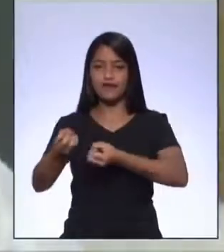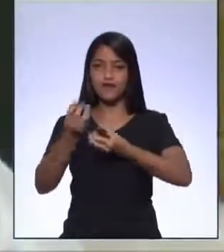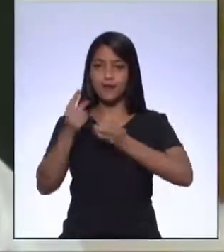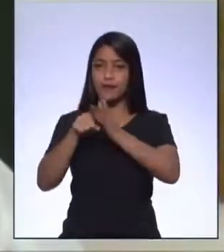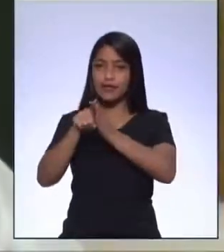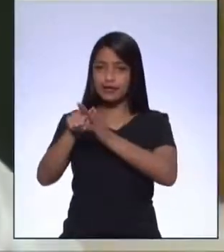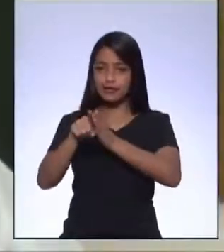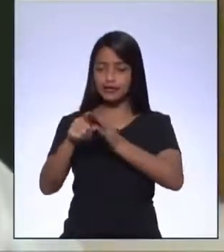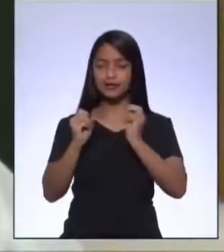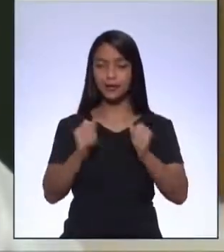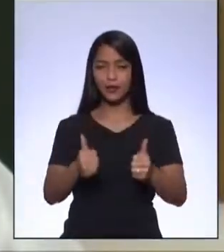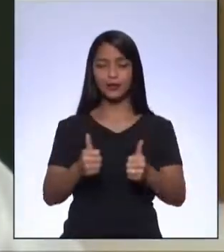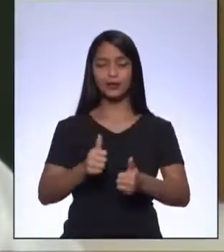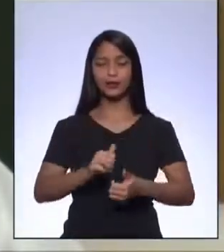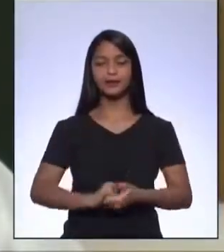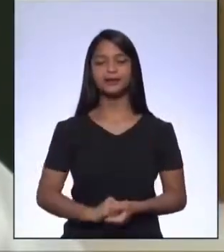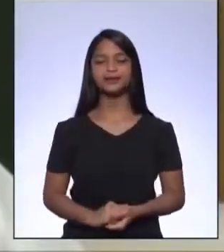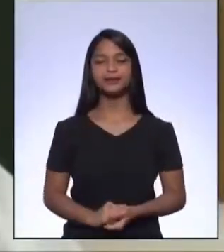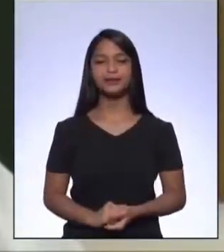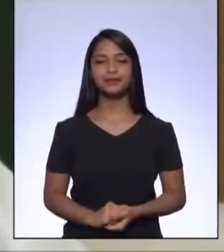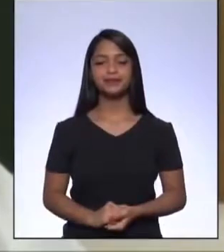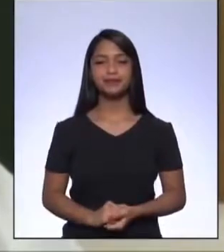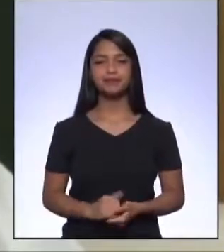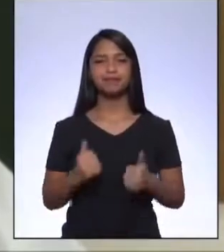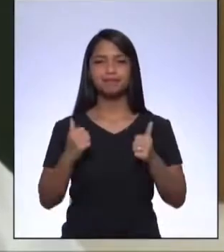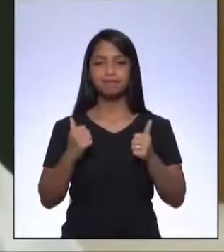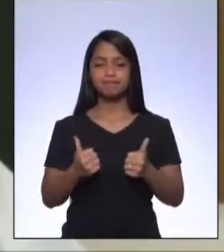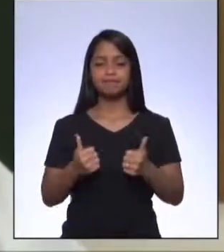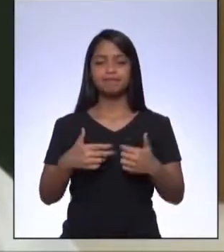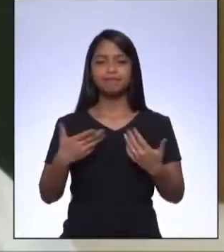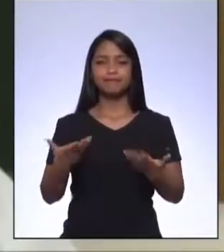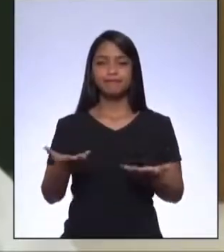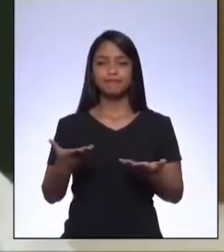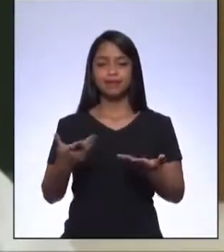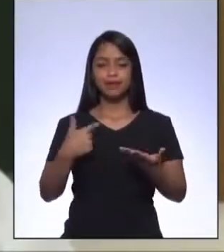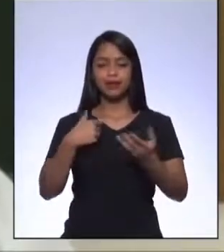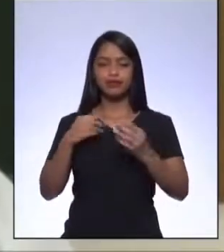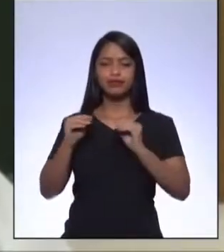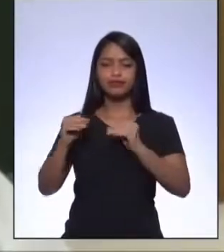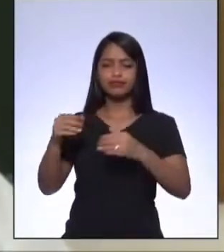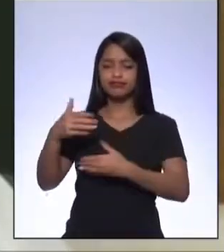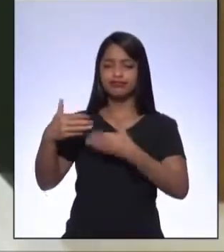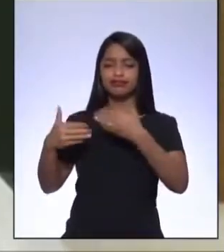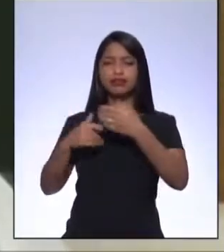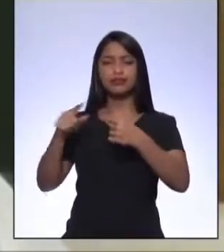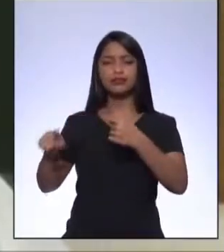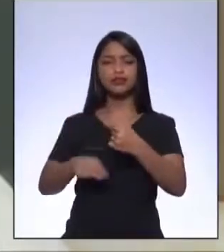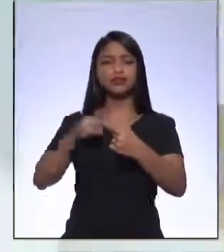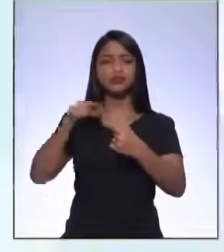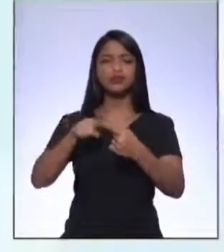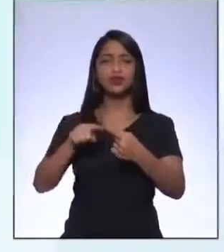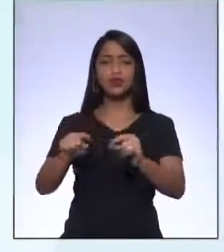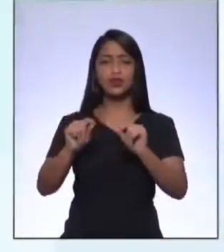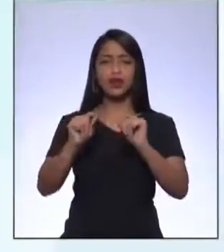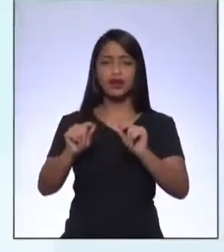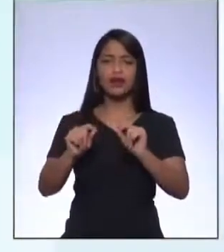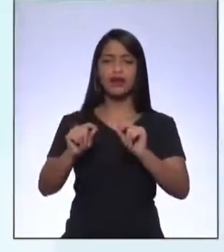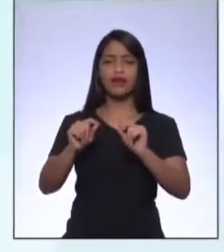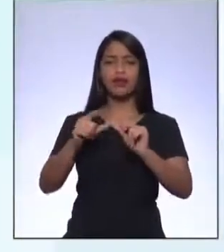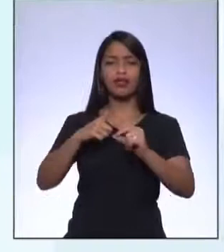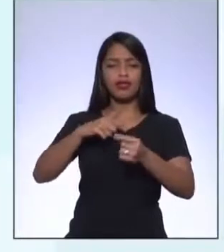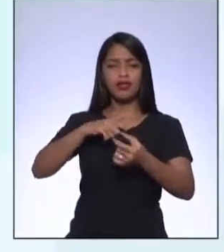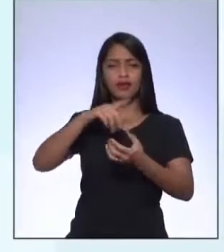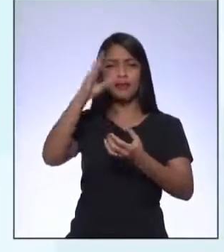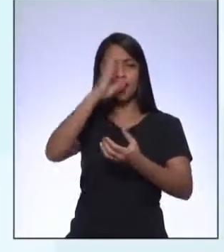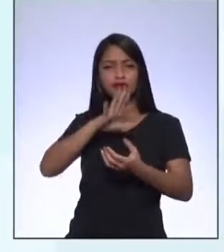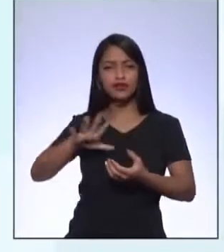bom? Muito bem. Qual foi o objetivo que eu coloquei aí para esta aula? Entender os principais